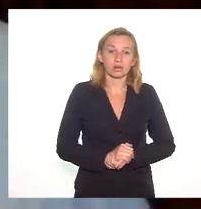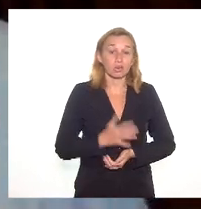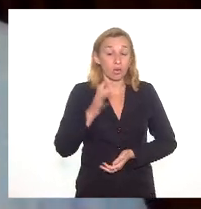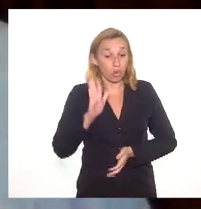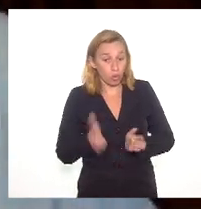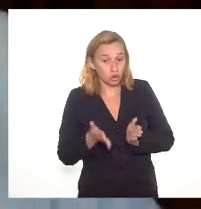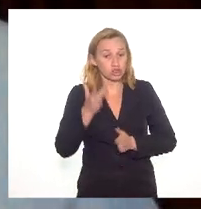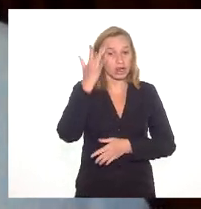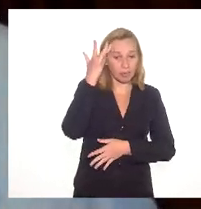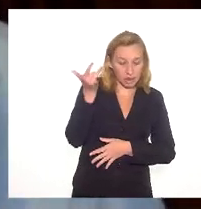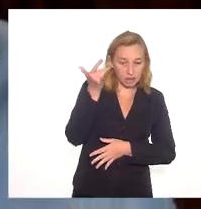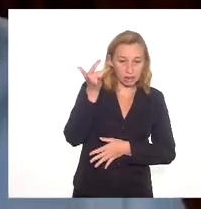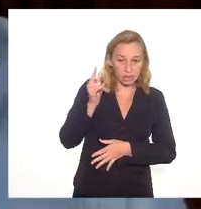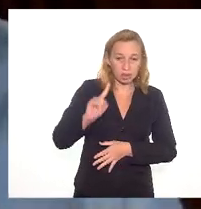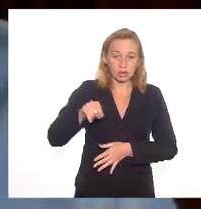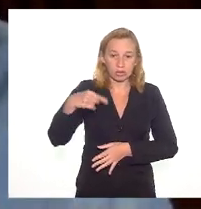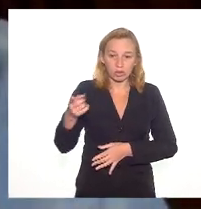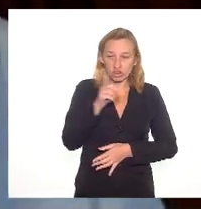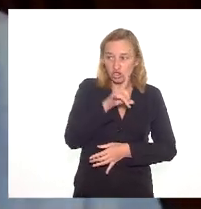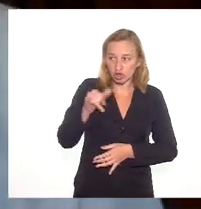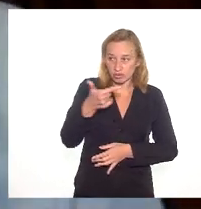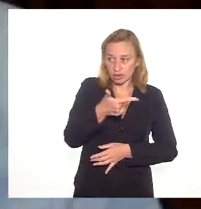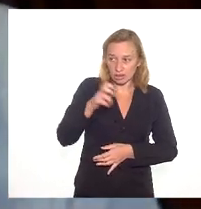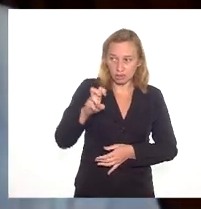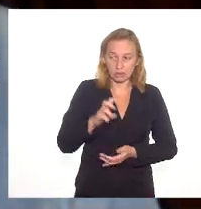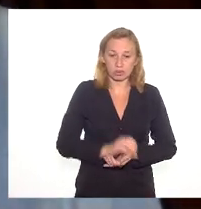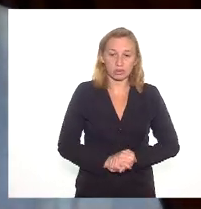amanhã, o próximo dia 25.